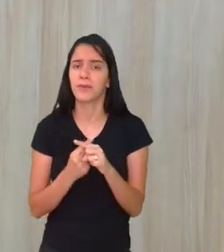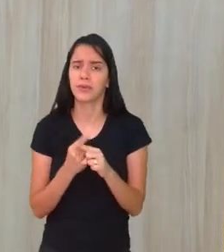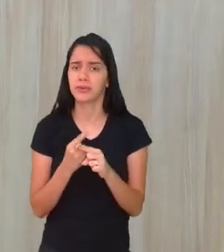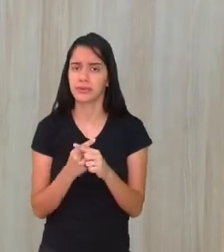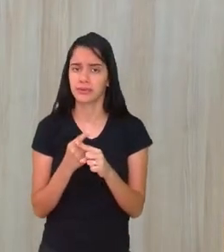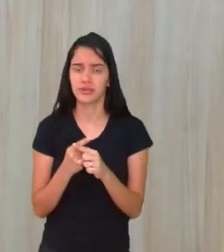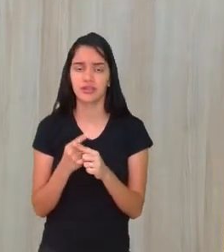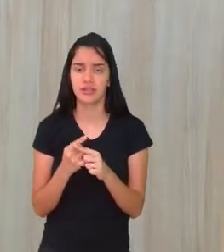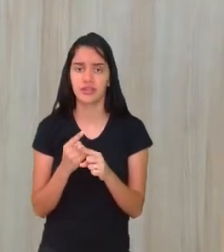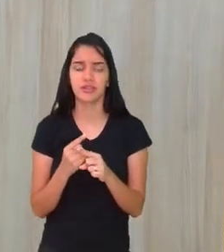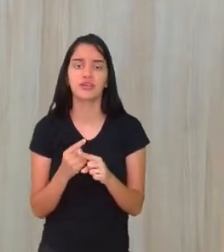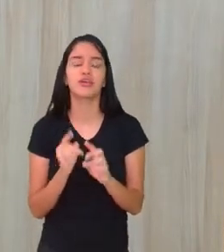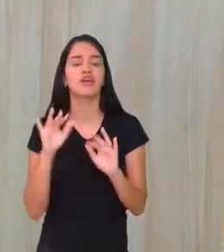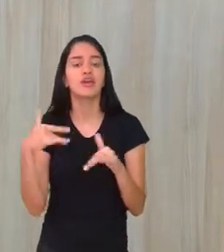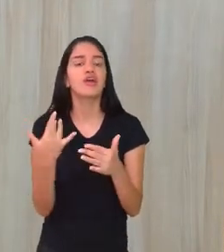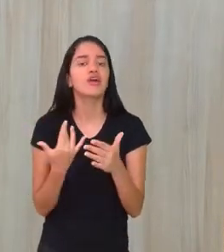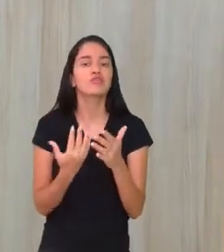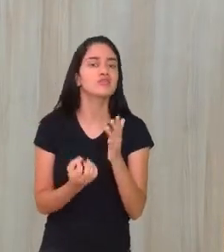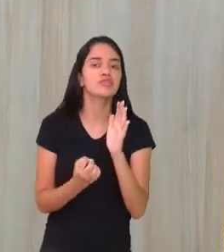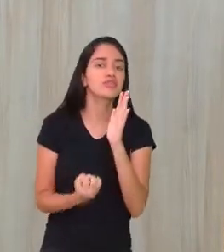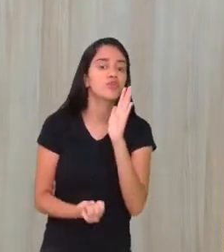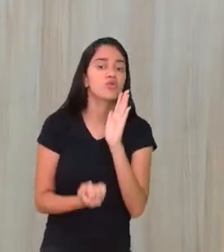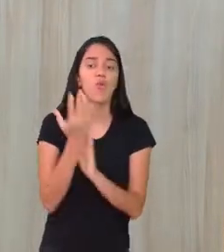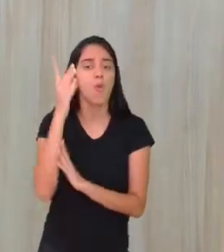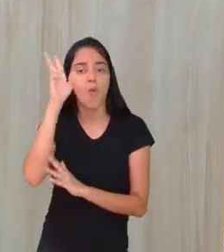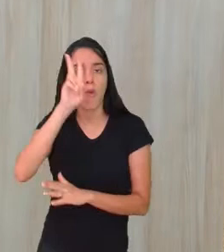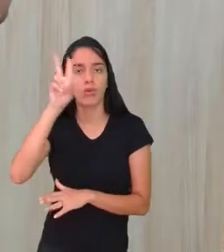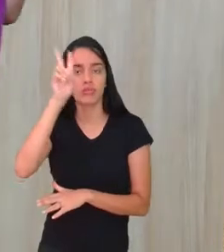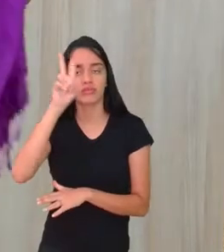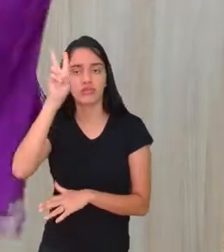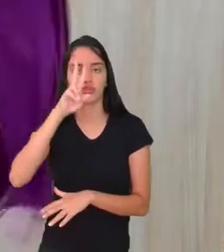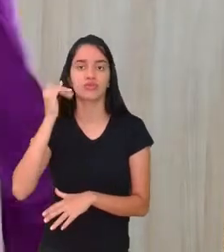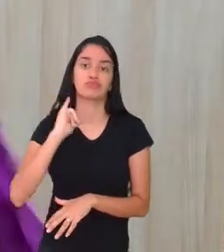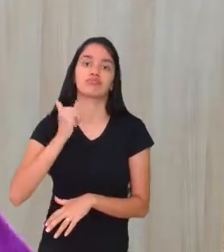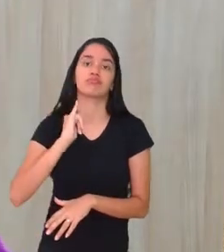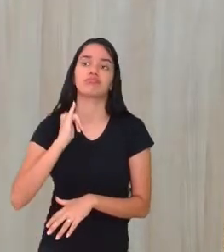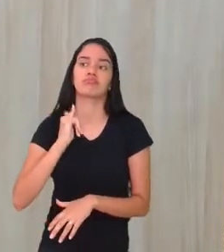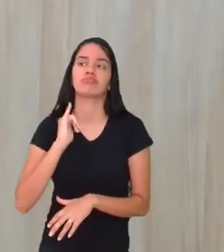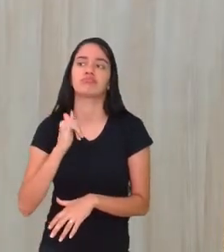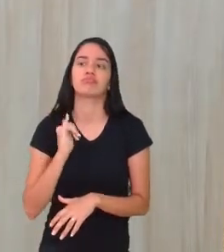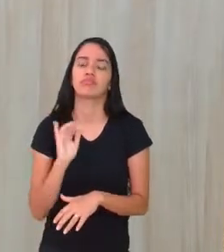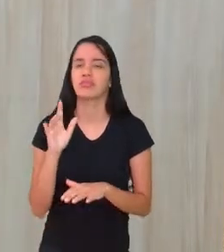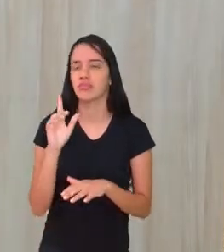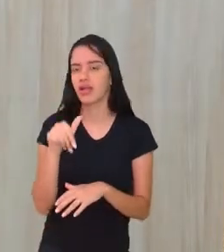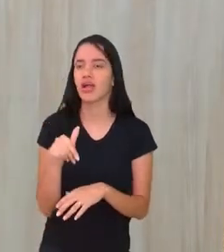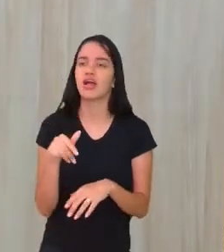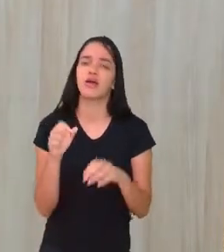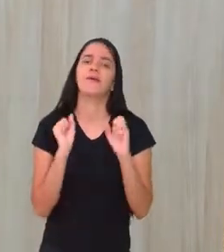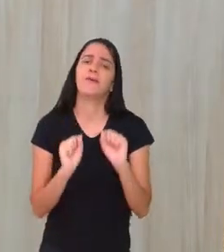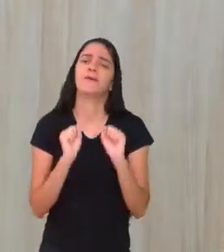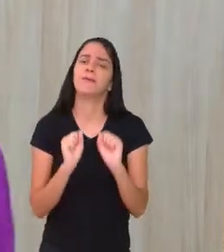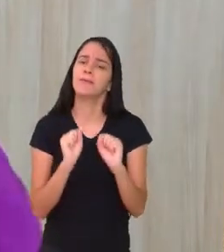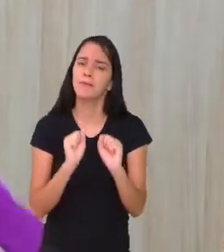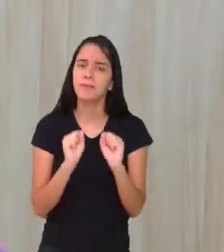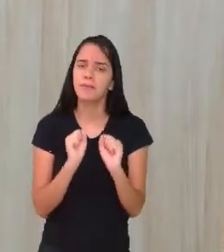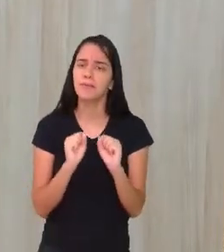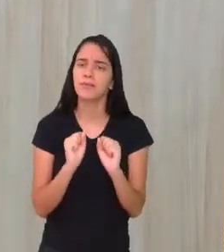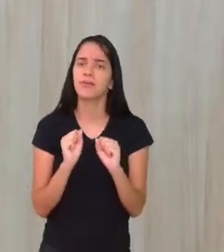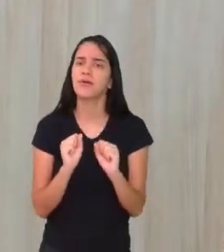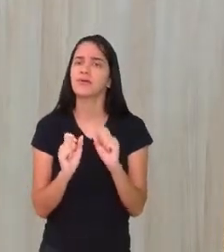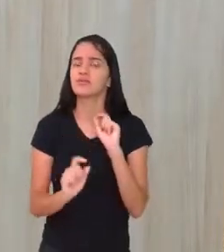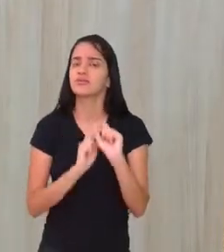Porque é a partir dali que se conta a história. A contação de histórias, não é? Ela pode ser